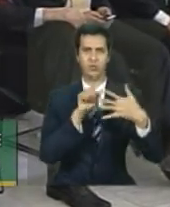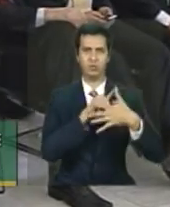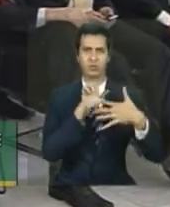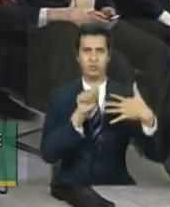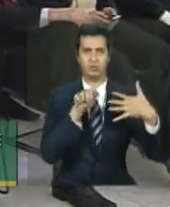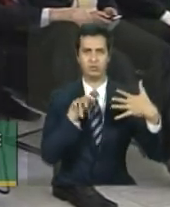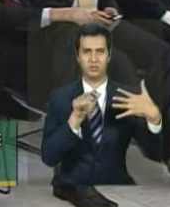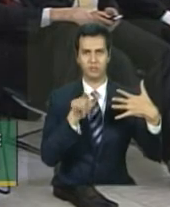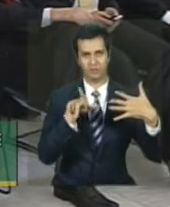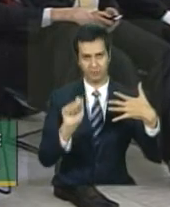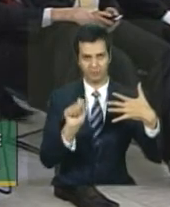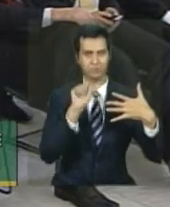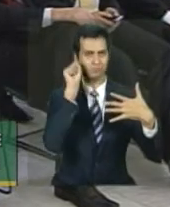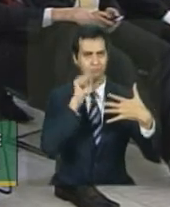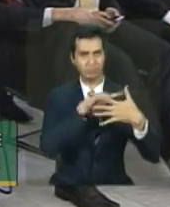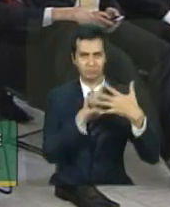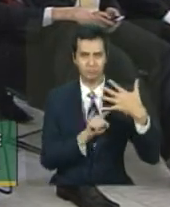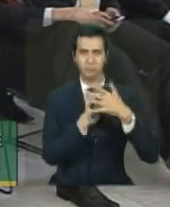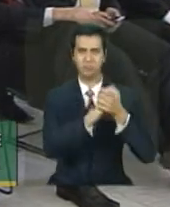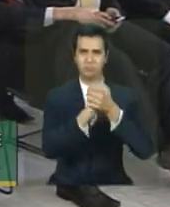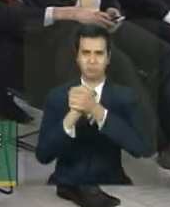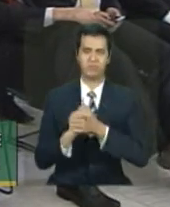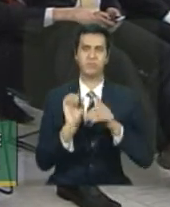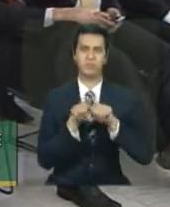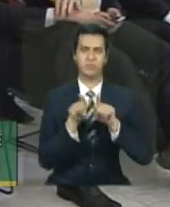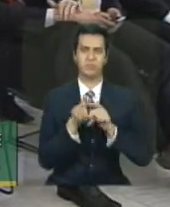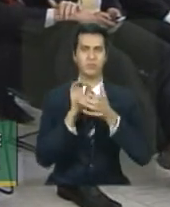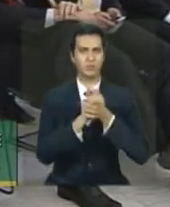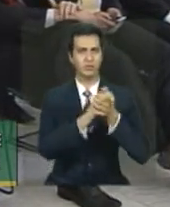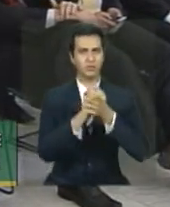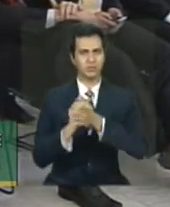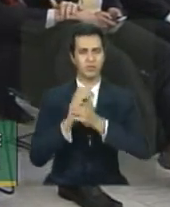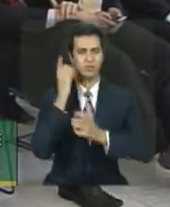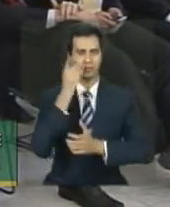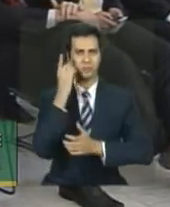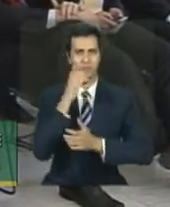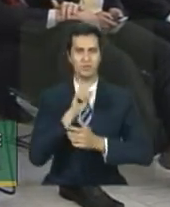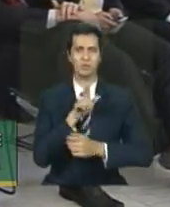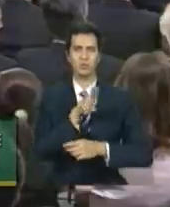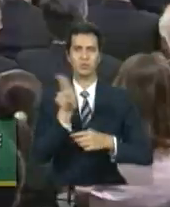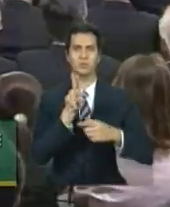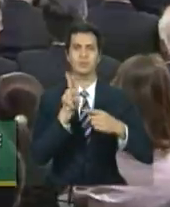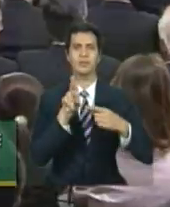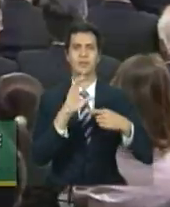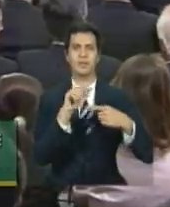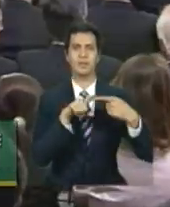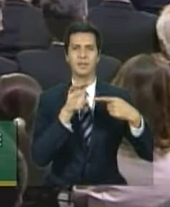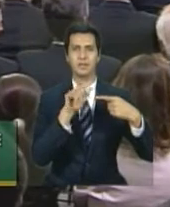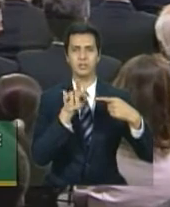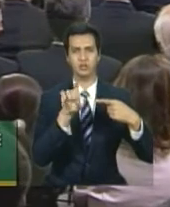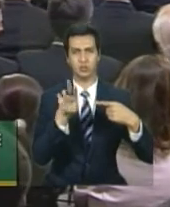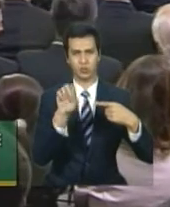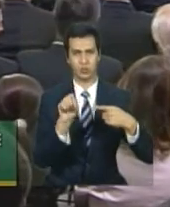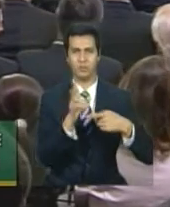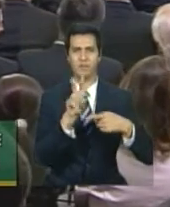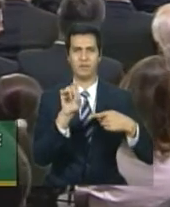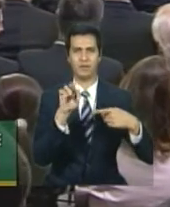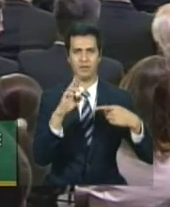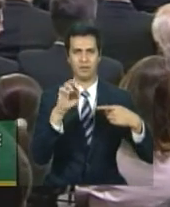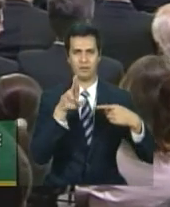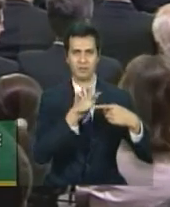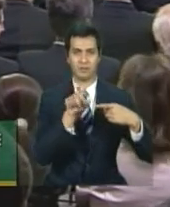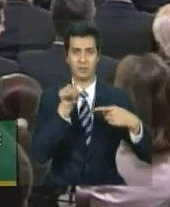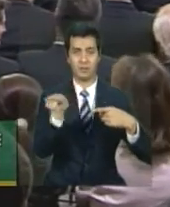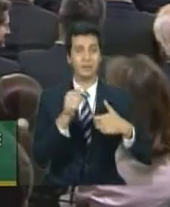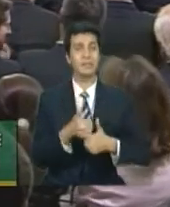Queria cumprimentar o deputado Cândido Vacareza, líder do governo na Câmara, por intermédio de quem cumprimento